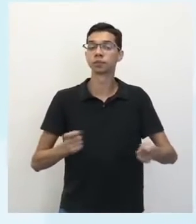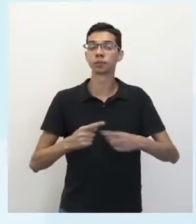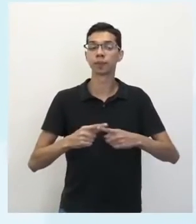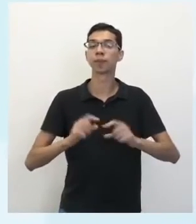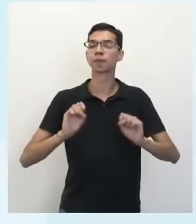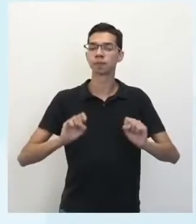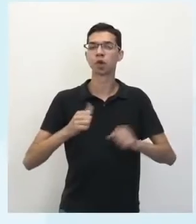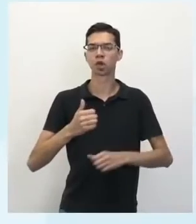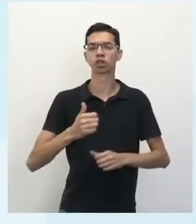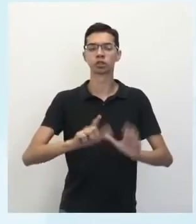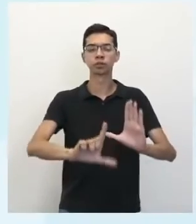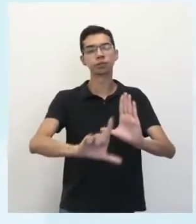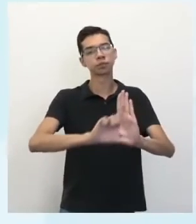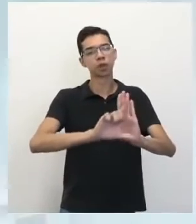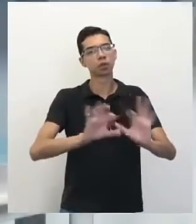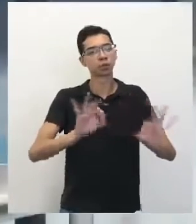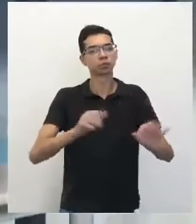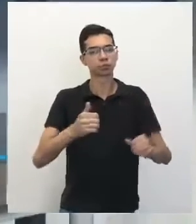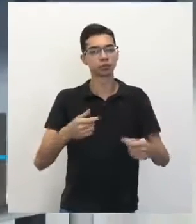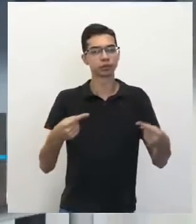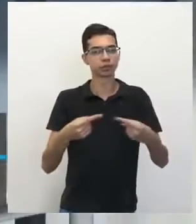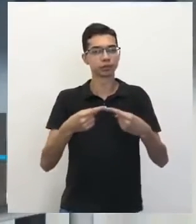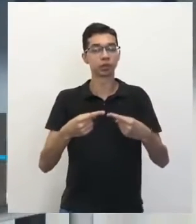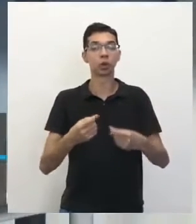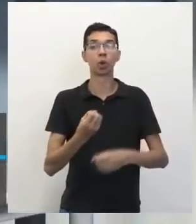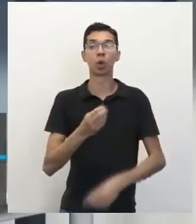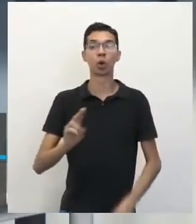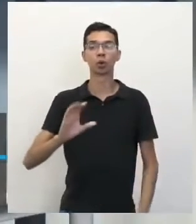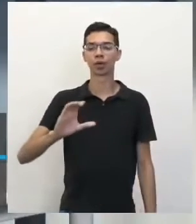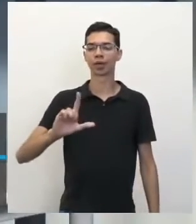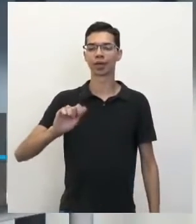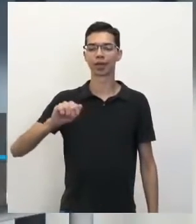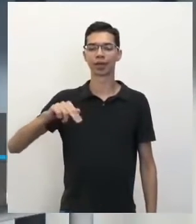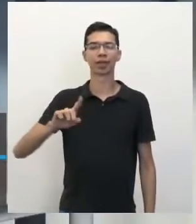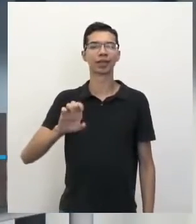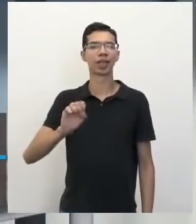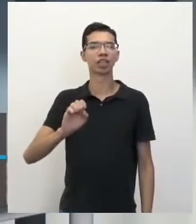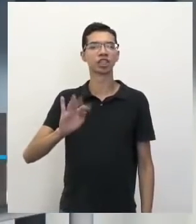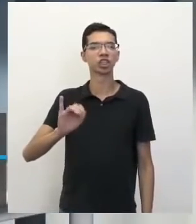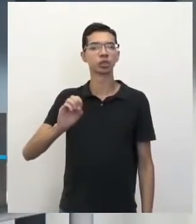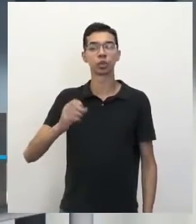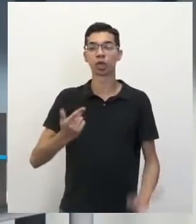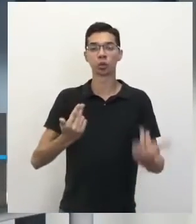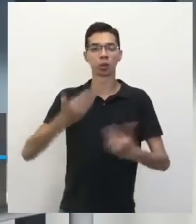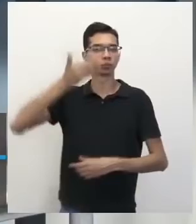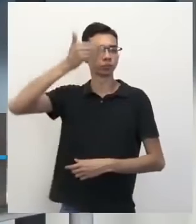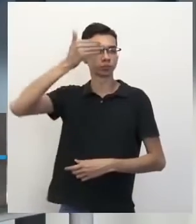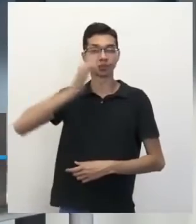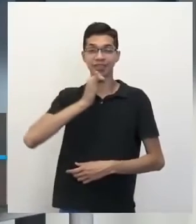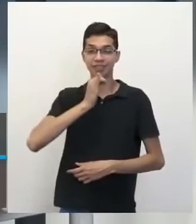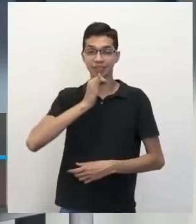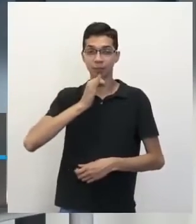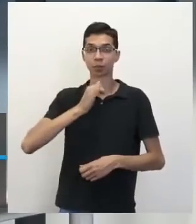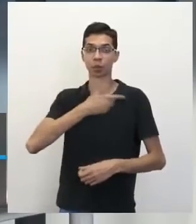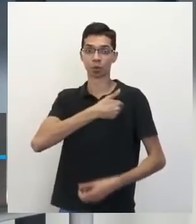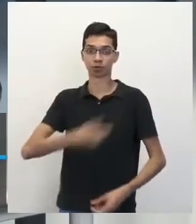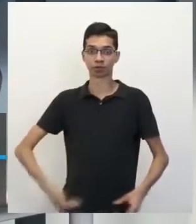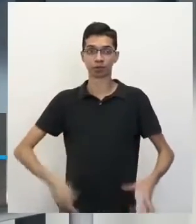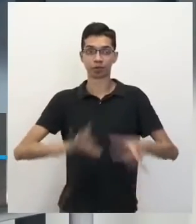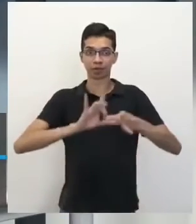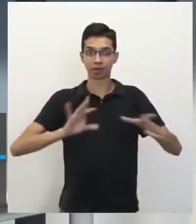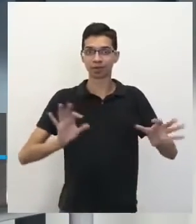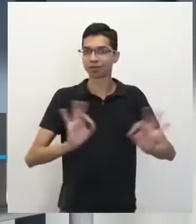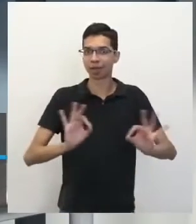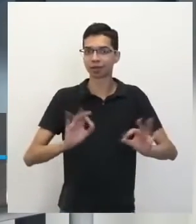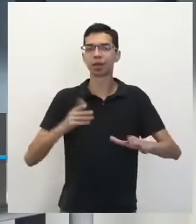ser clandestina, ou seja, a pessoa entrou no país sem autorização do governo daquele país. Então, vejo